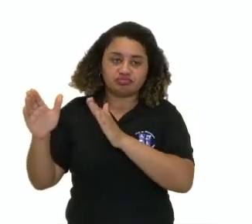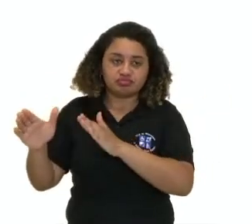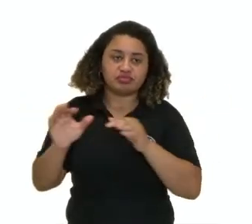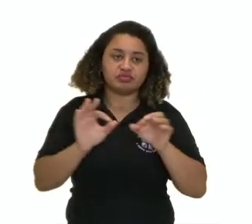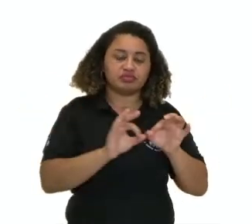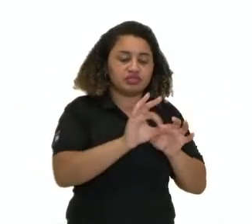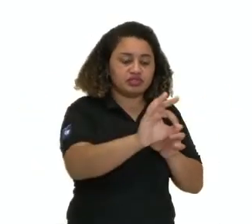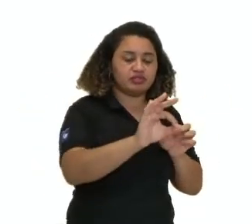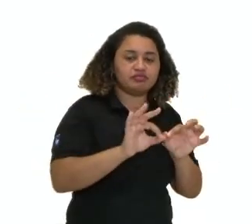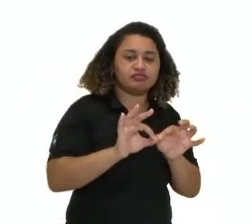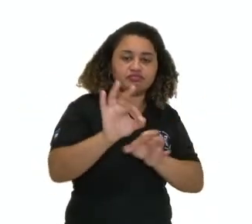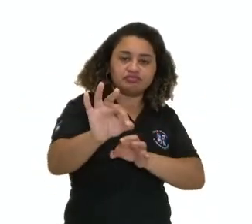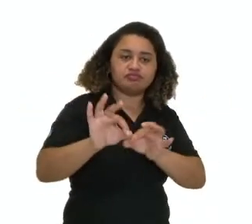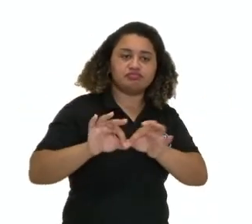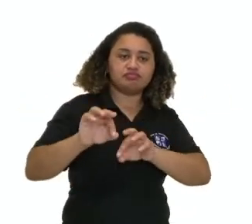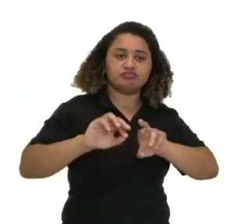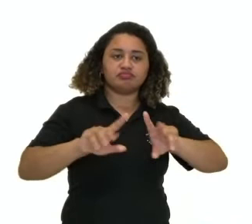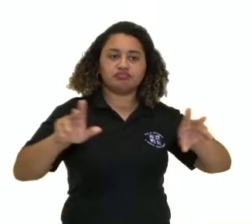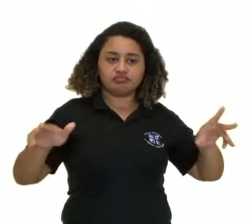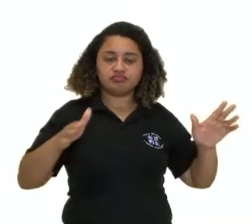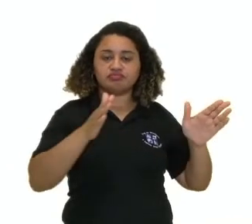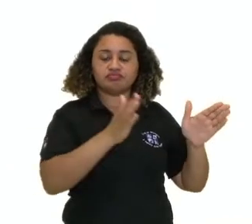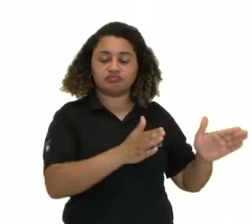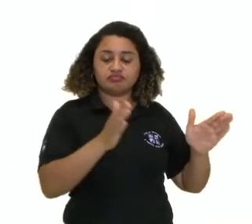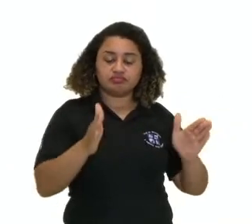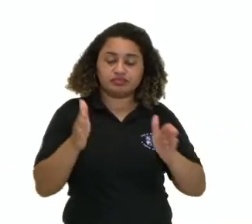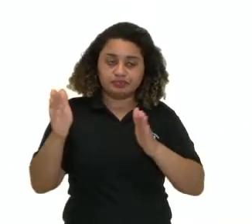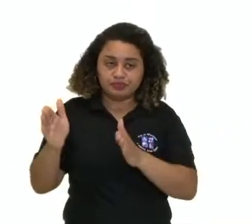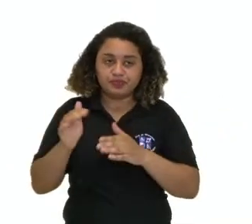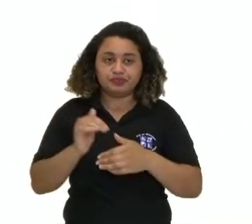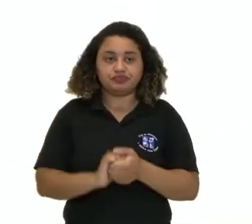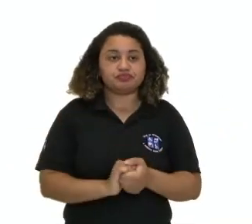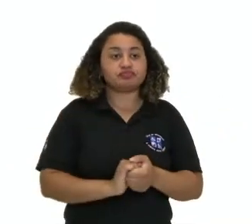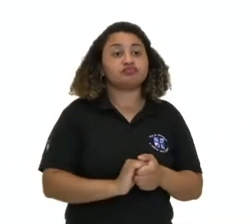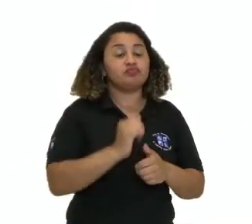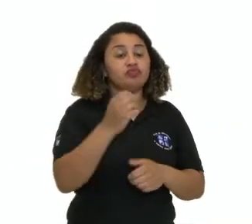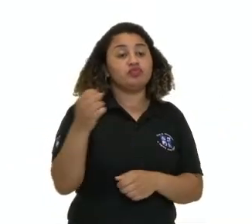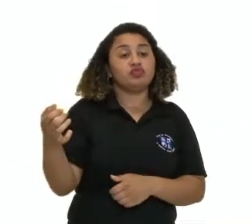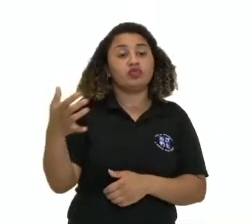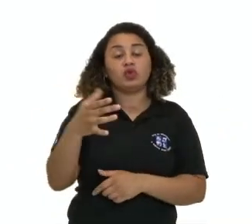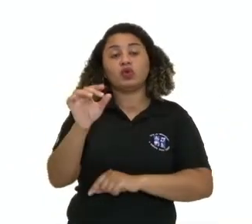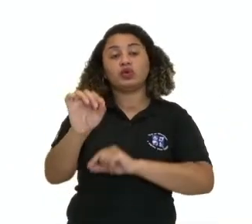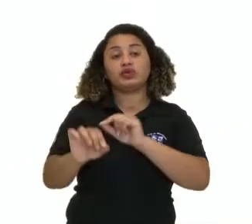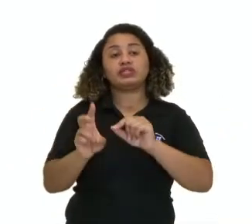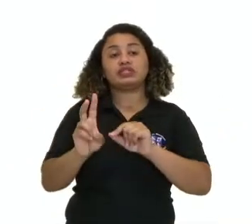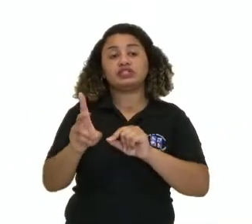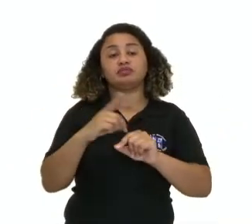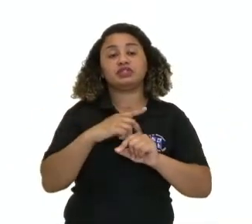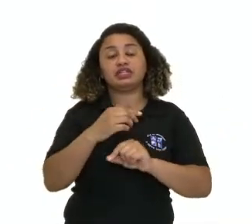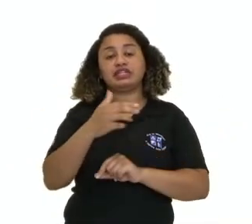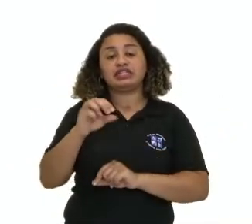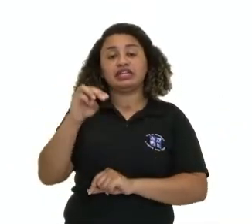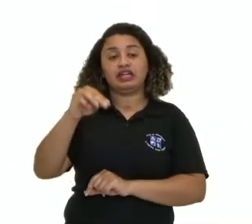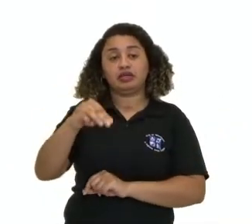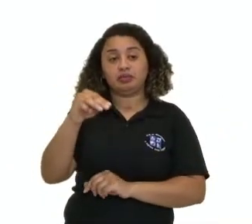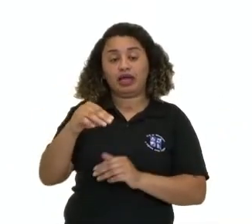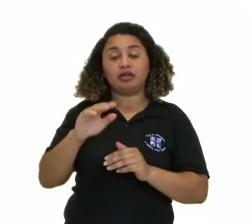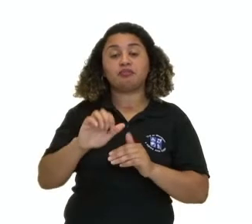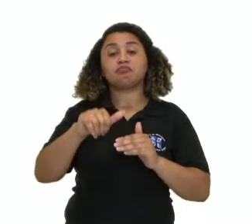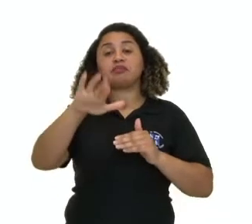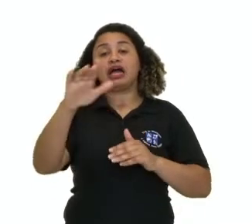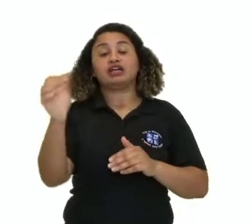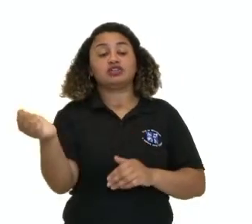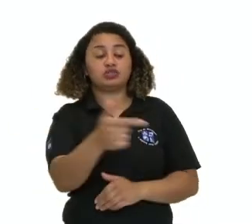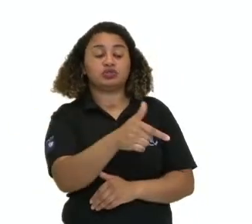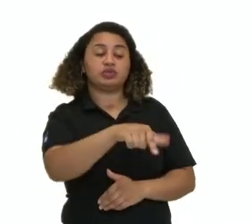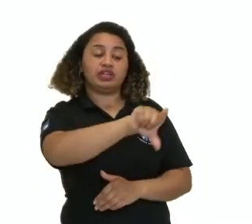distâncias diferentes em cada uma delas. Uma nova etapa sempre tem 100 metros a mais